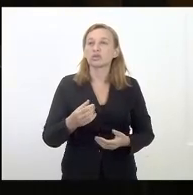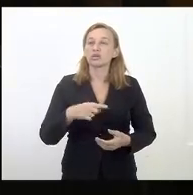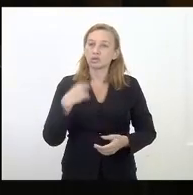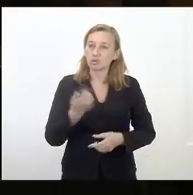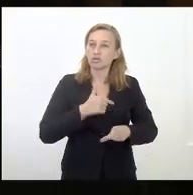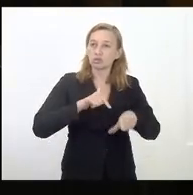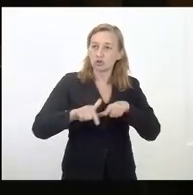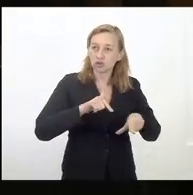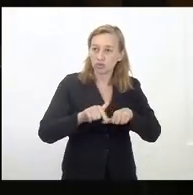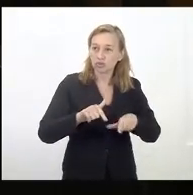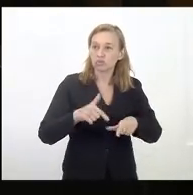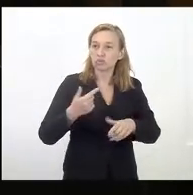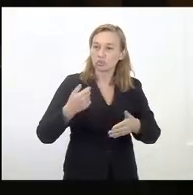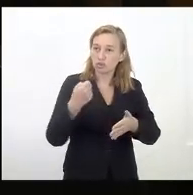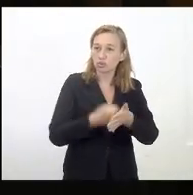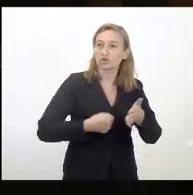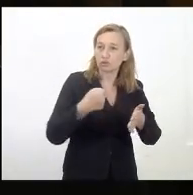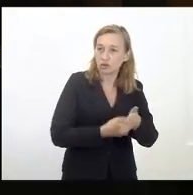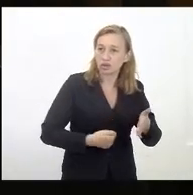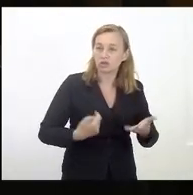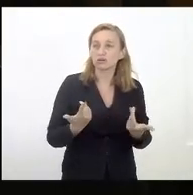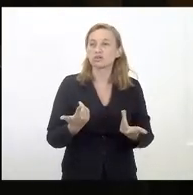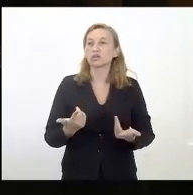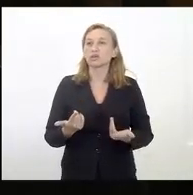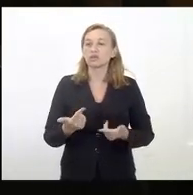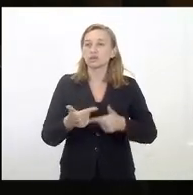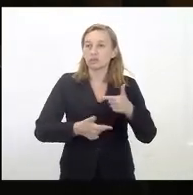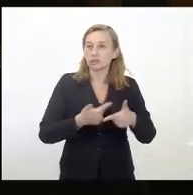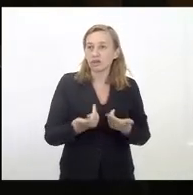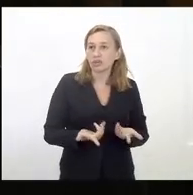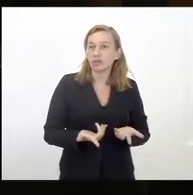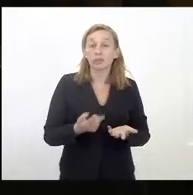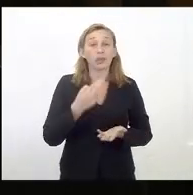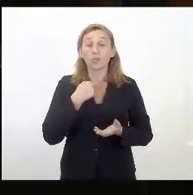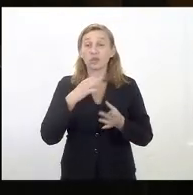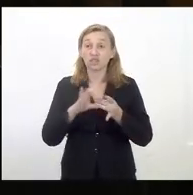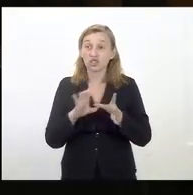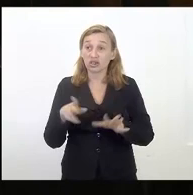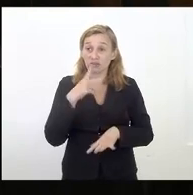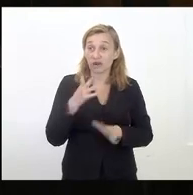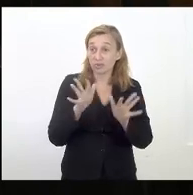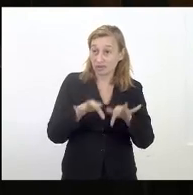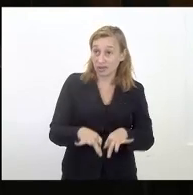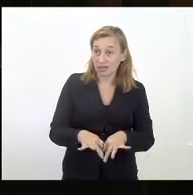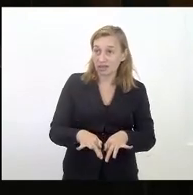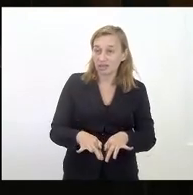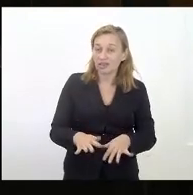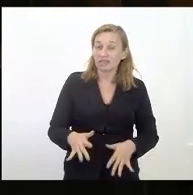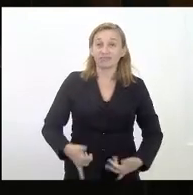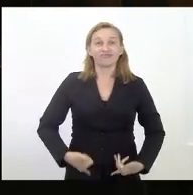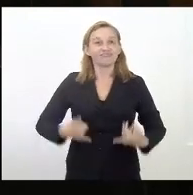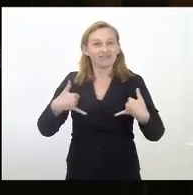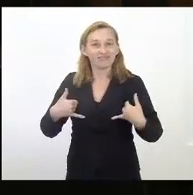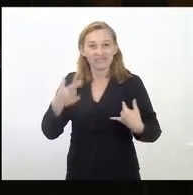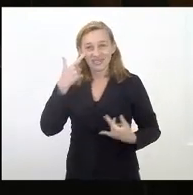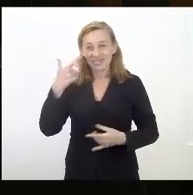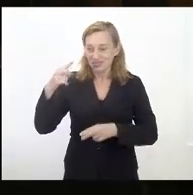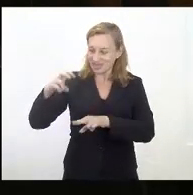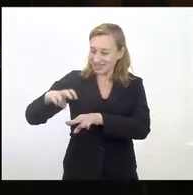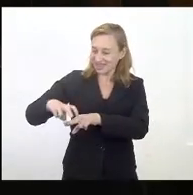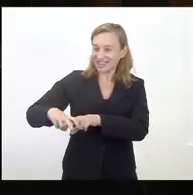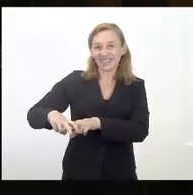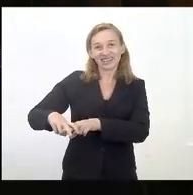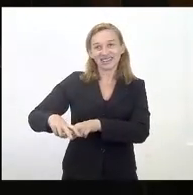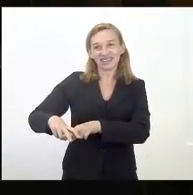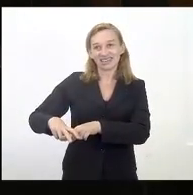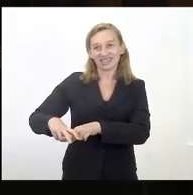trabalhando com todo vapor pela retificação do Rio de Janeiro e como eu não posso deixar de dizer para terminar muito me honra de vossa excelência